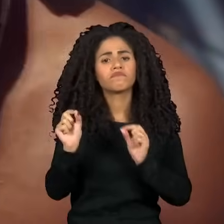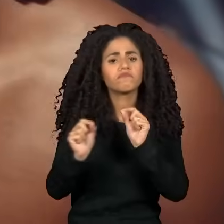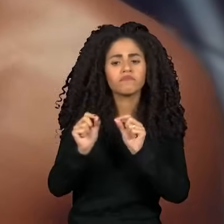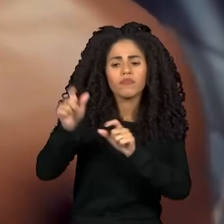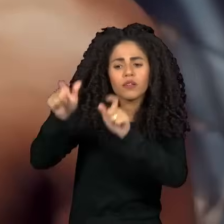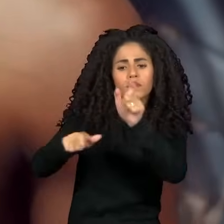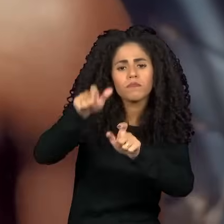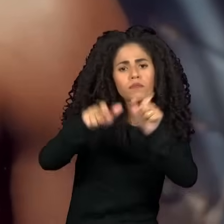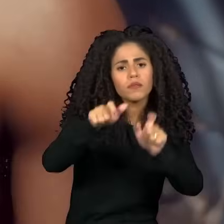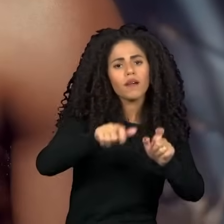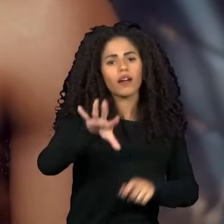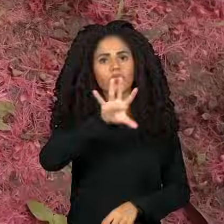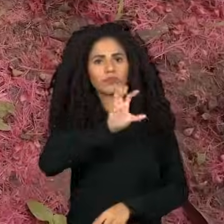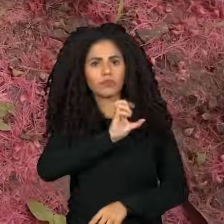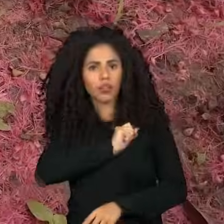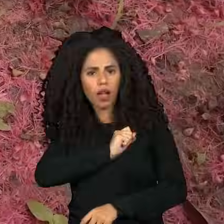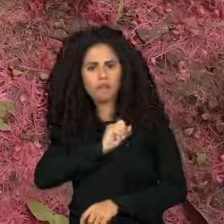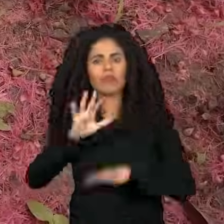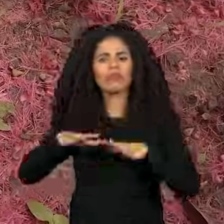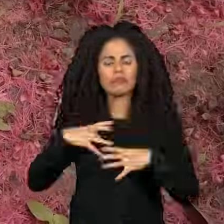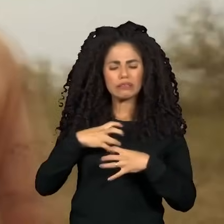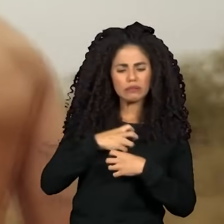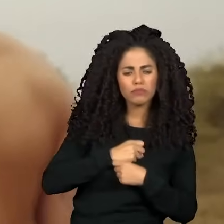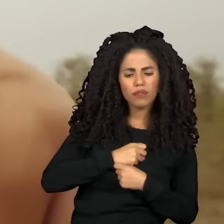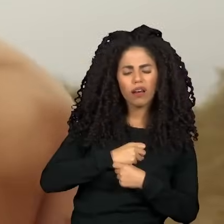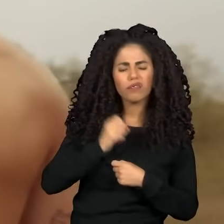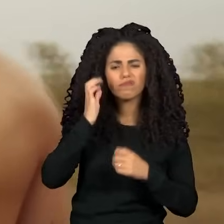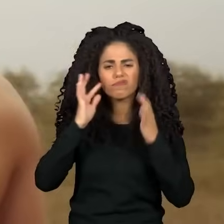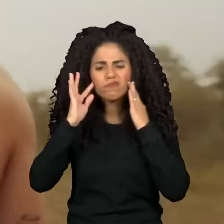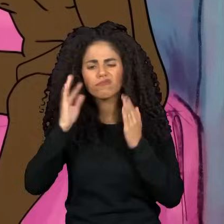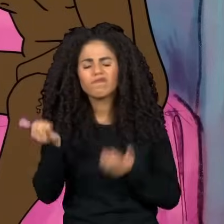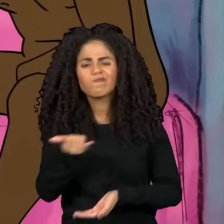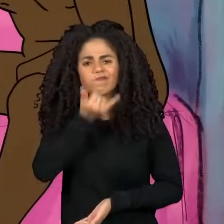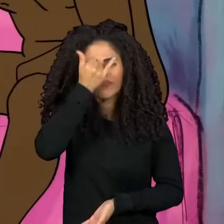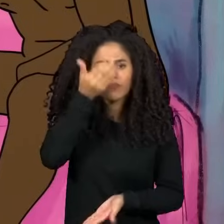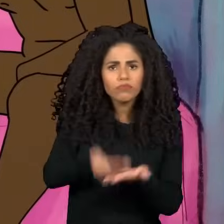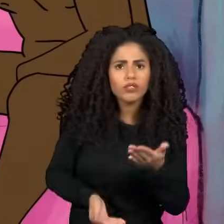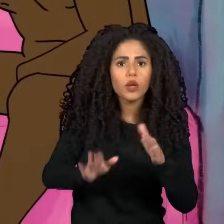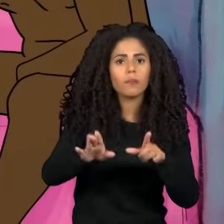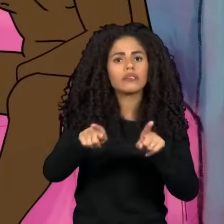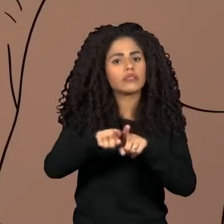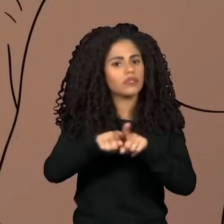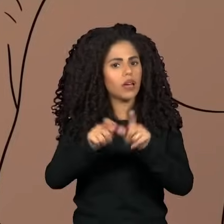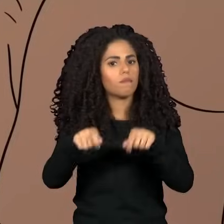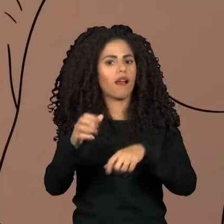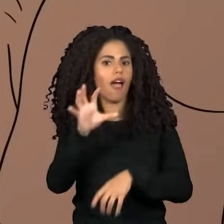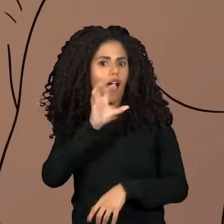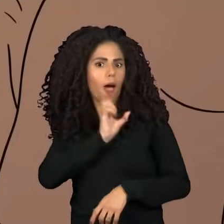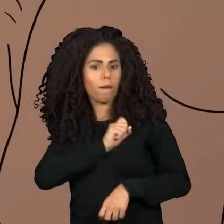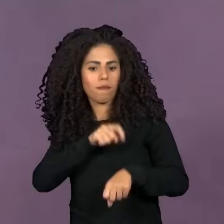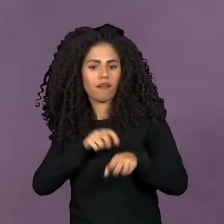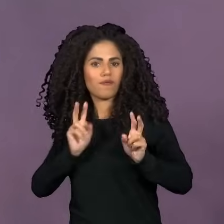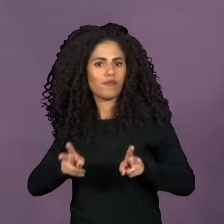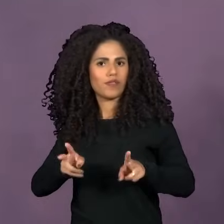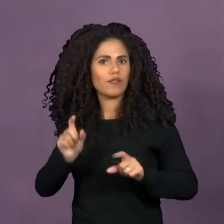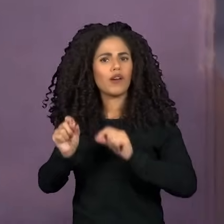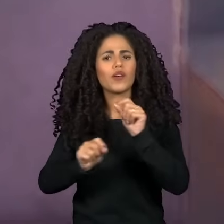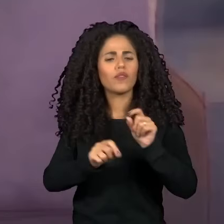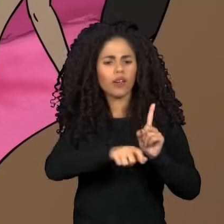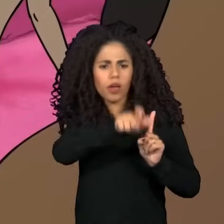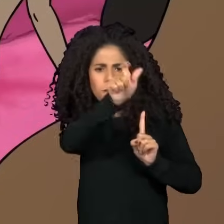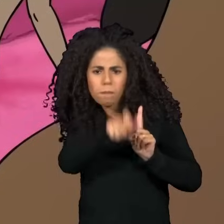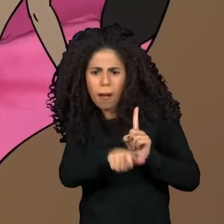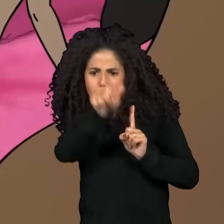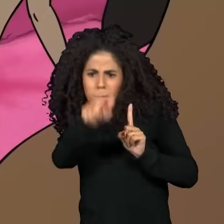aquela chama ardente, deixando decepções, ilusões e também construções também. E no poliamor, basicamente é você ter uma